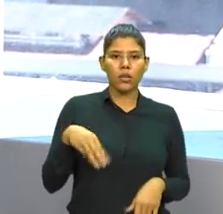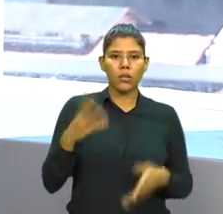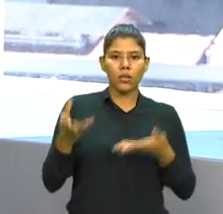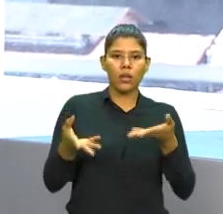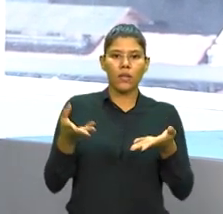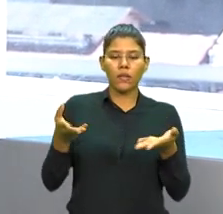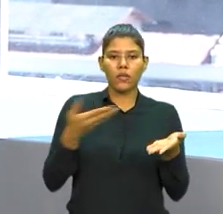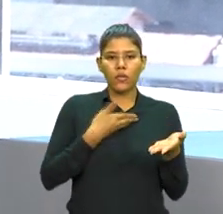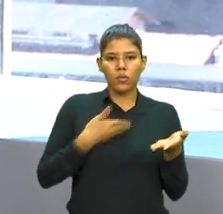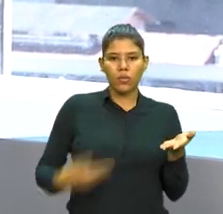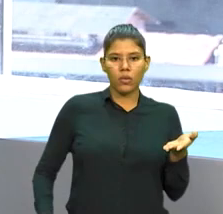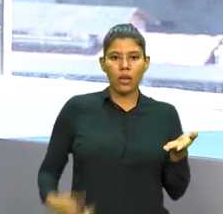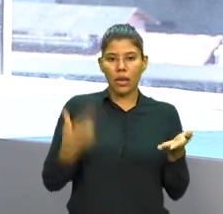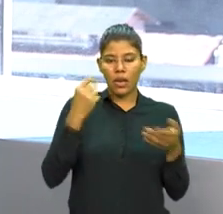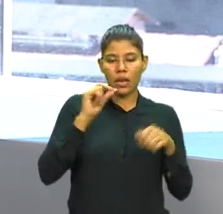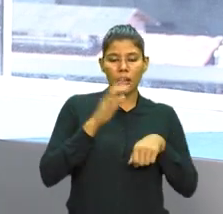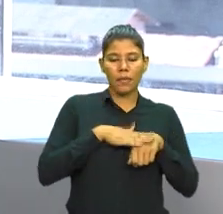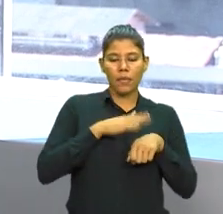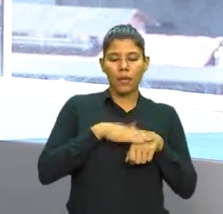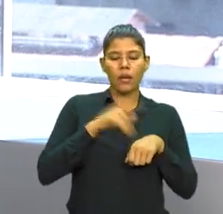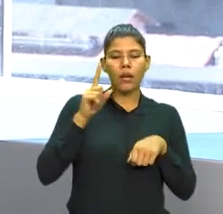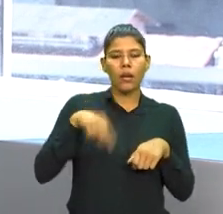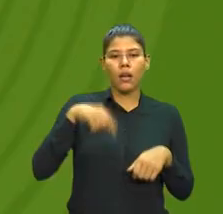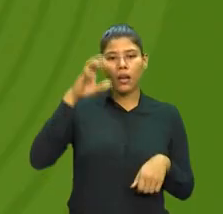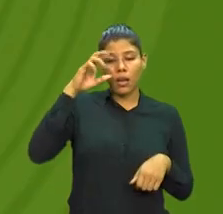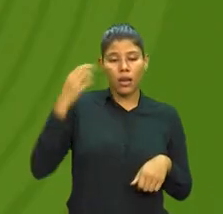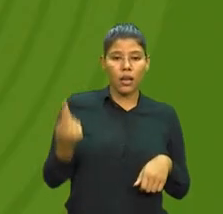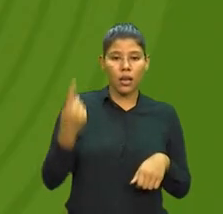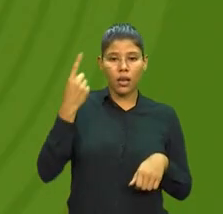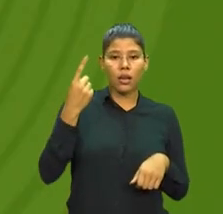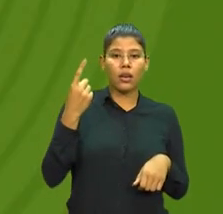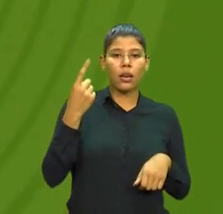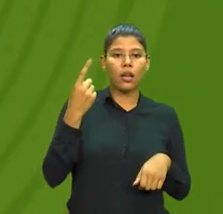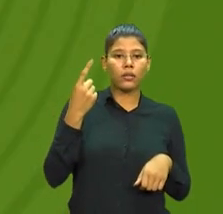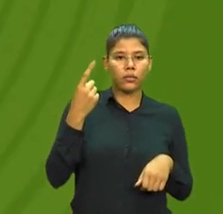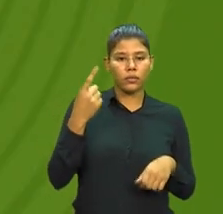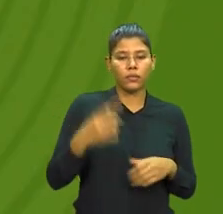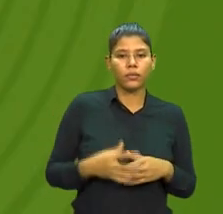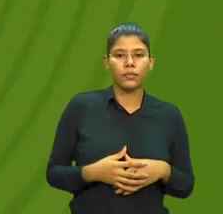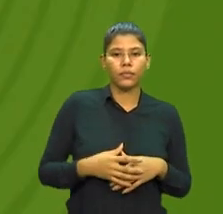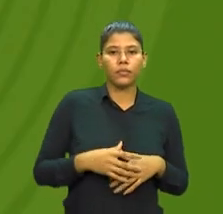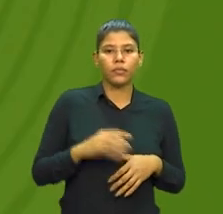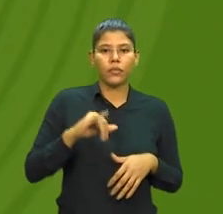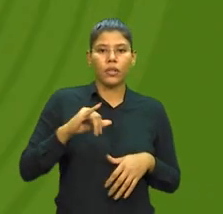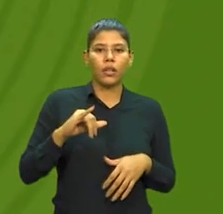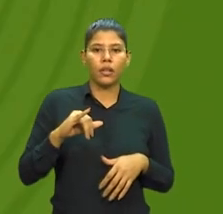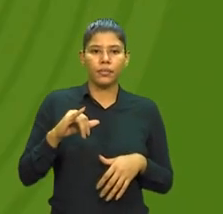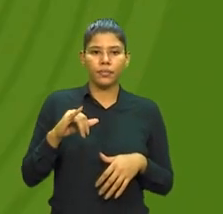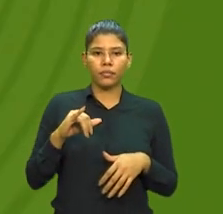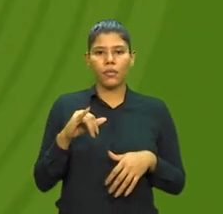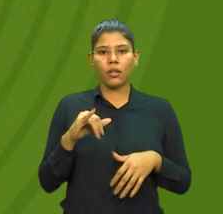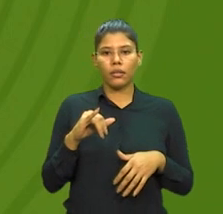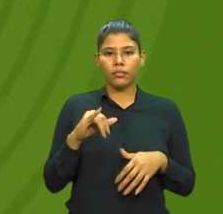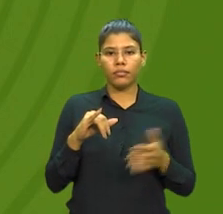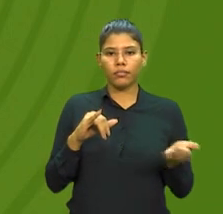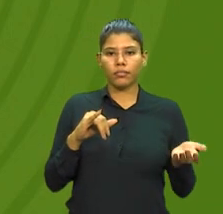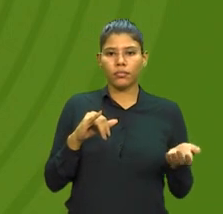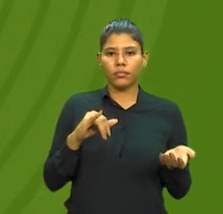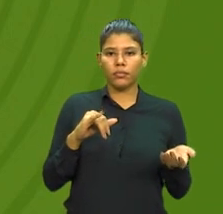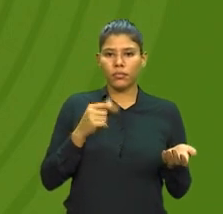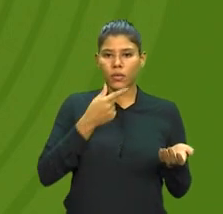Roseno do pessol vamos ao vivo com o repórter Janio Alves que tem mais informações sobre o evento Bom dia